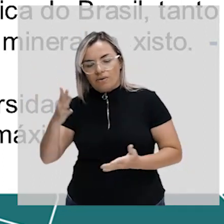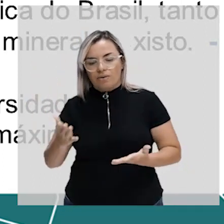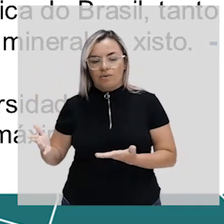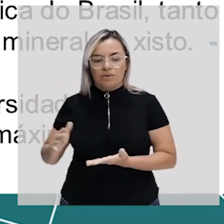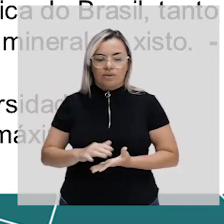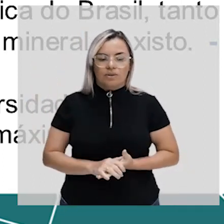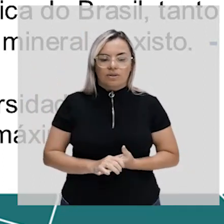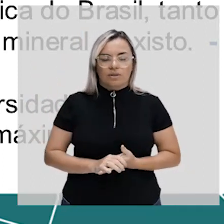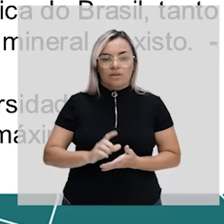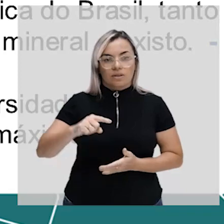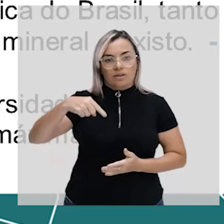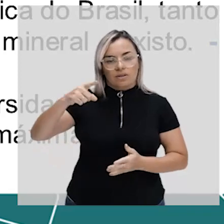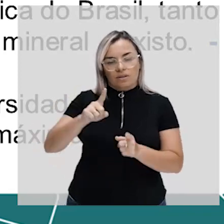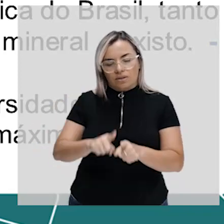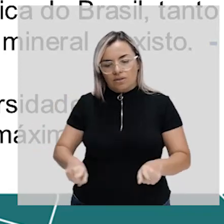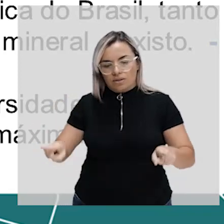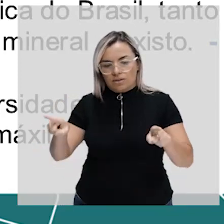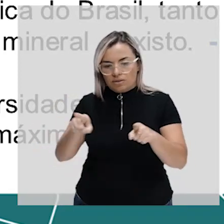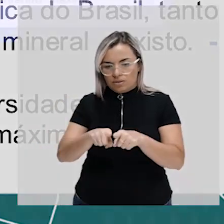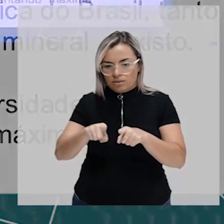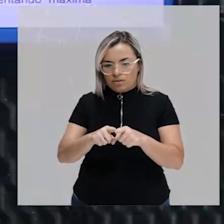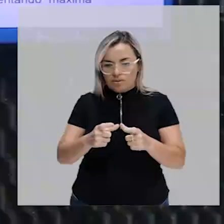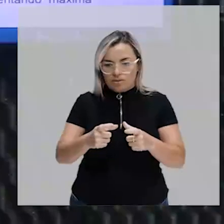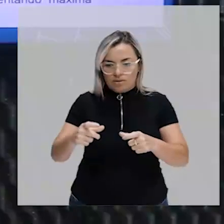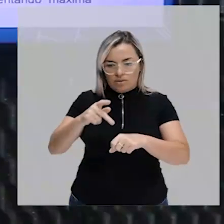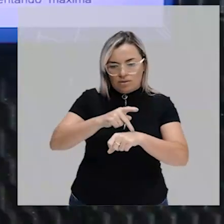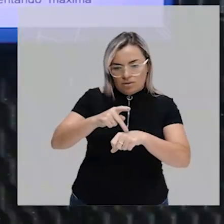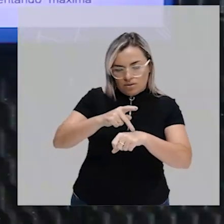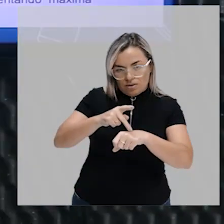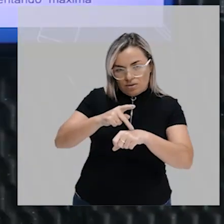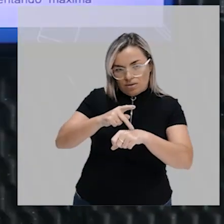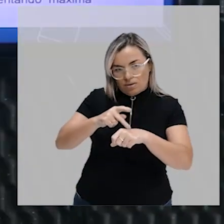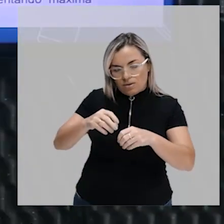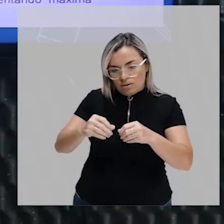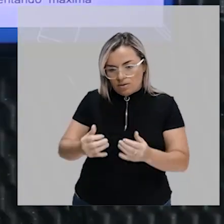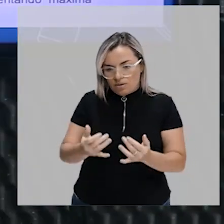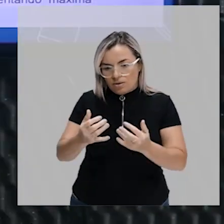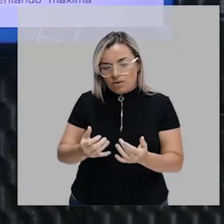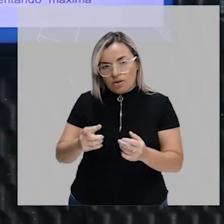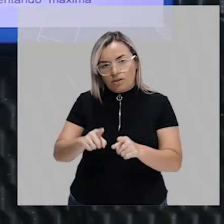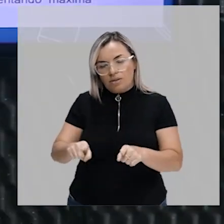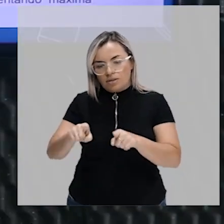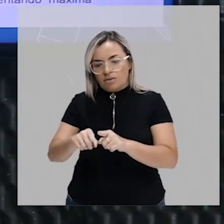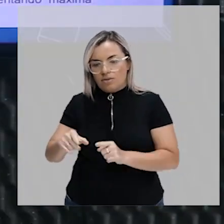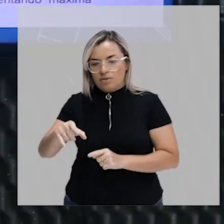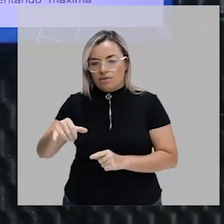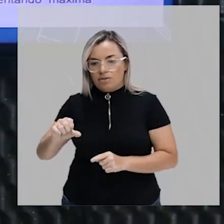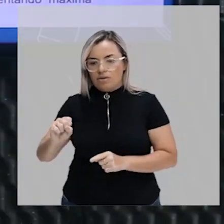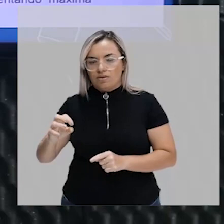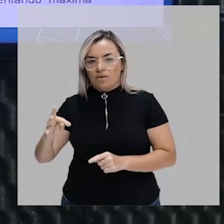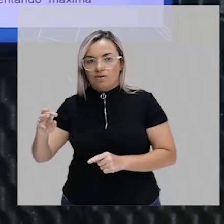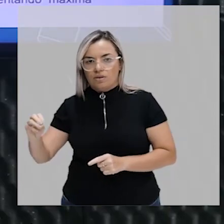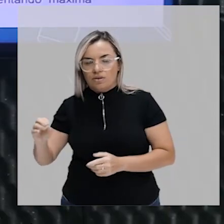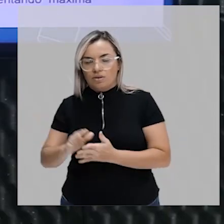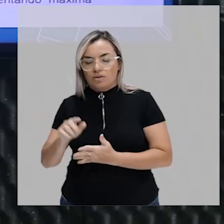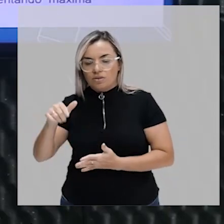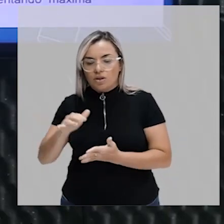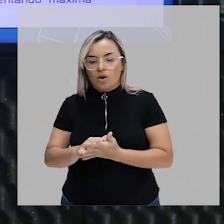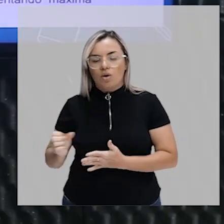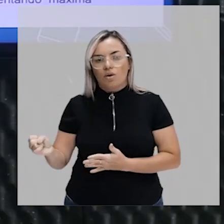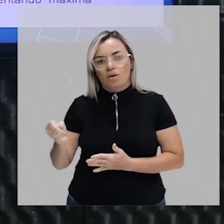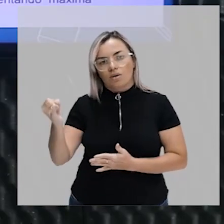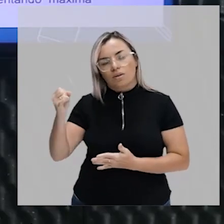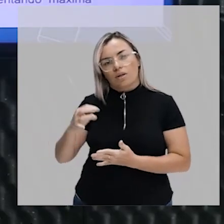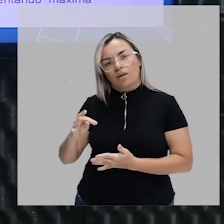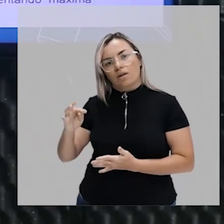a produção de carvão mineral e xisto, que são elementos muito importantes para as termoelétricas. Onde, Marcos? Principalmente no